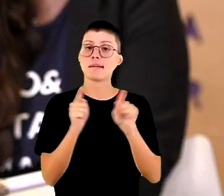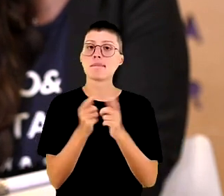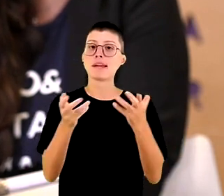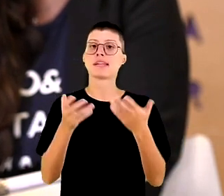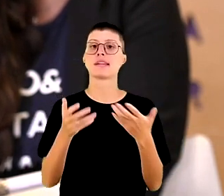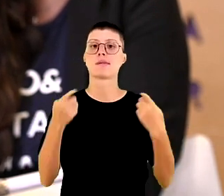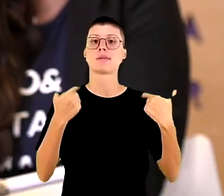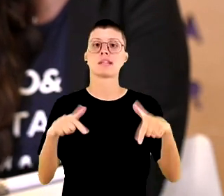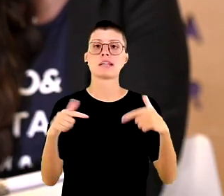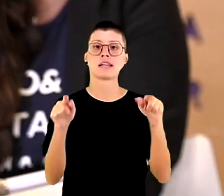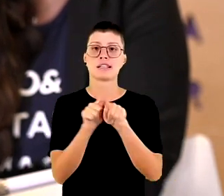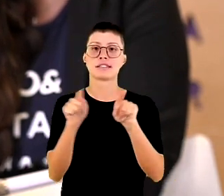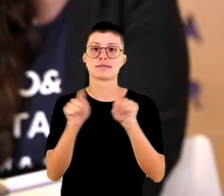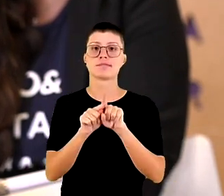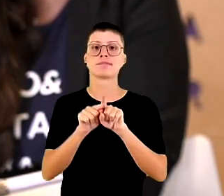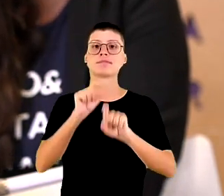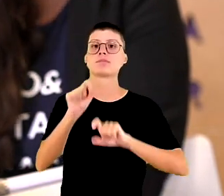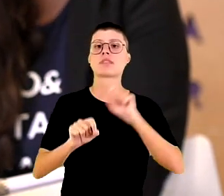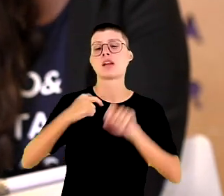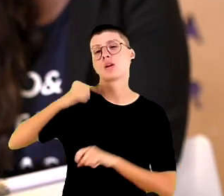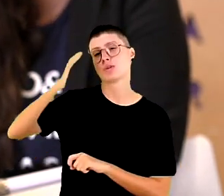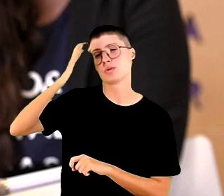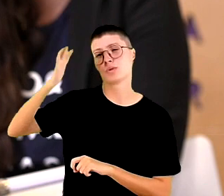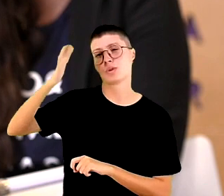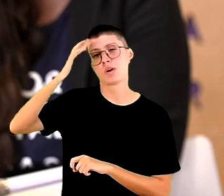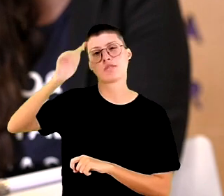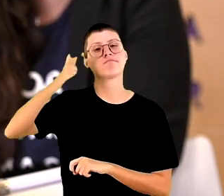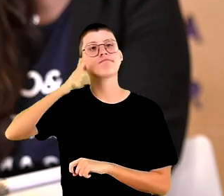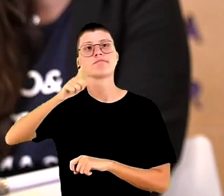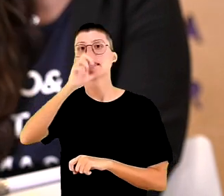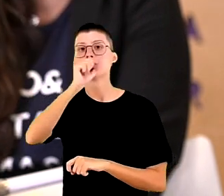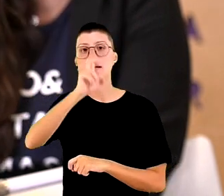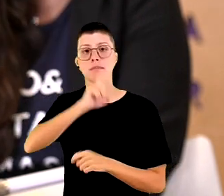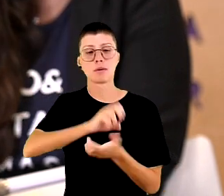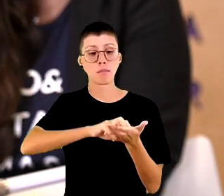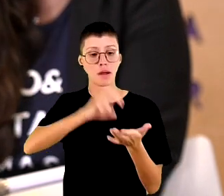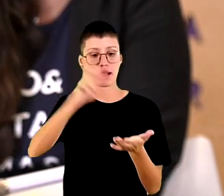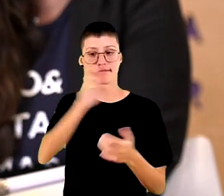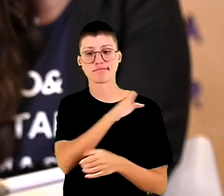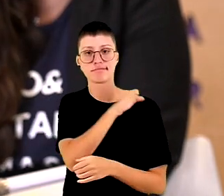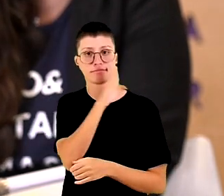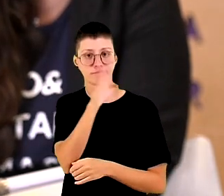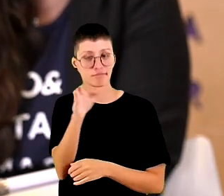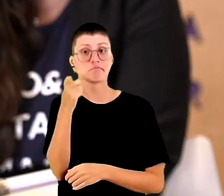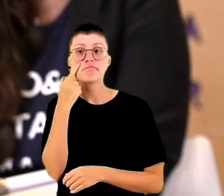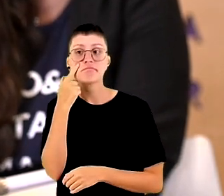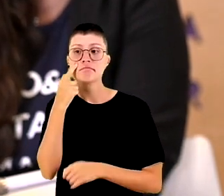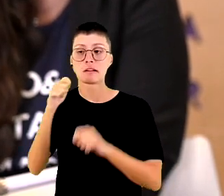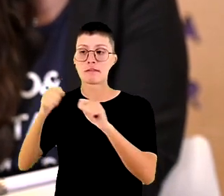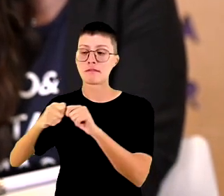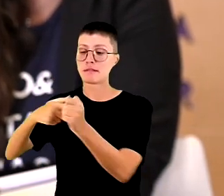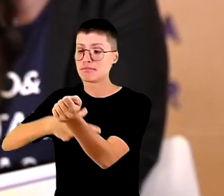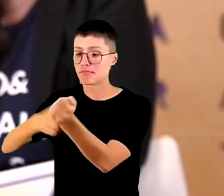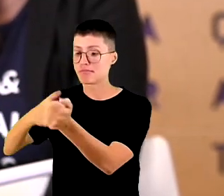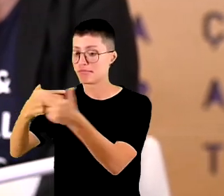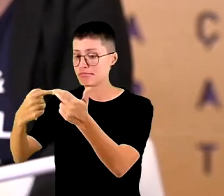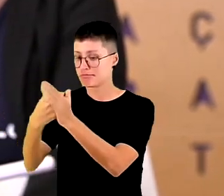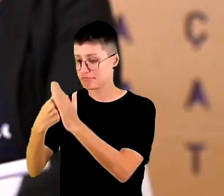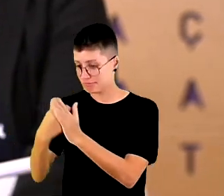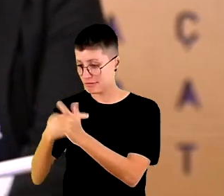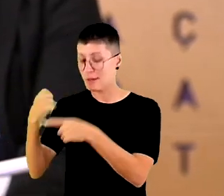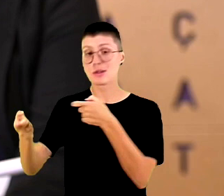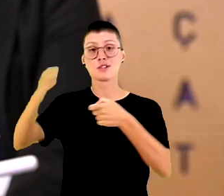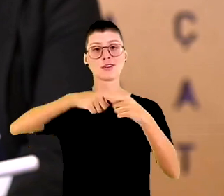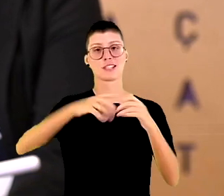falar que o sonho é você sai no sábado de manhã para ir na padaria, passa na farmácia, faz seu check-up e volta para casa. Então,